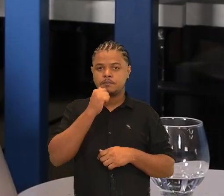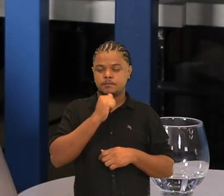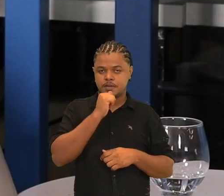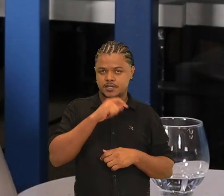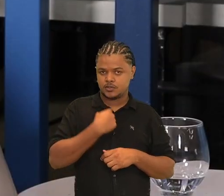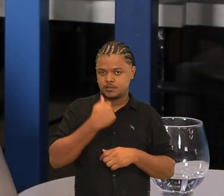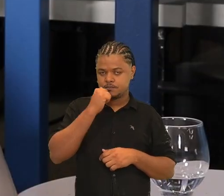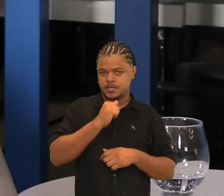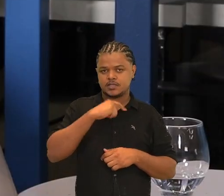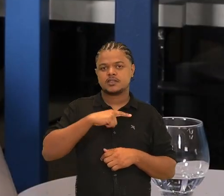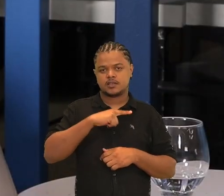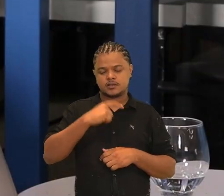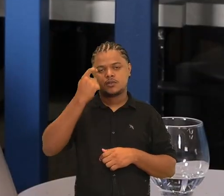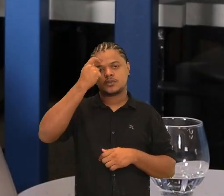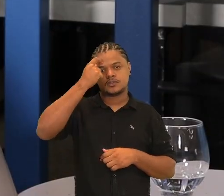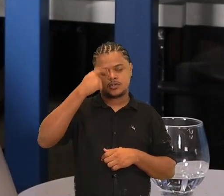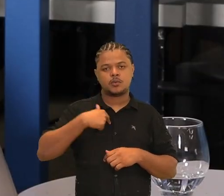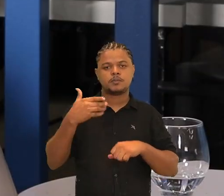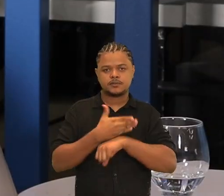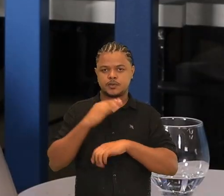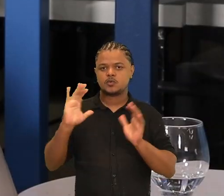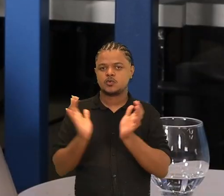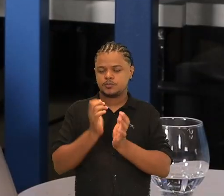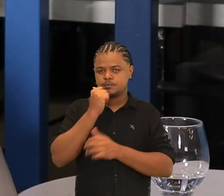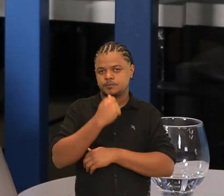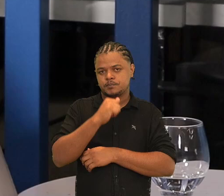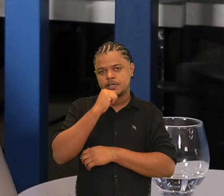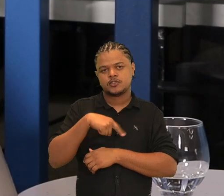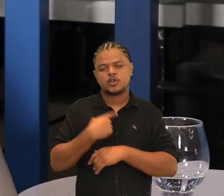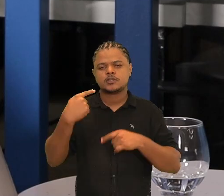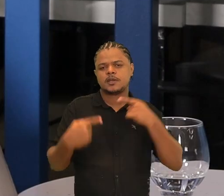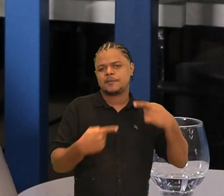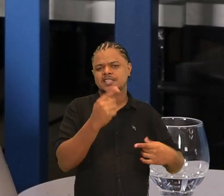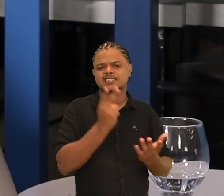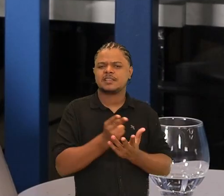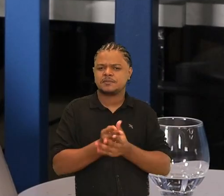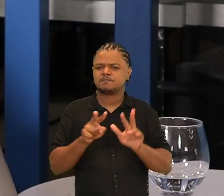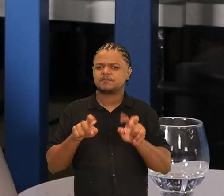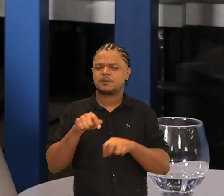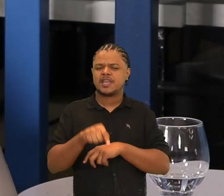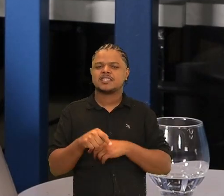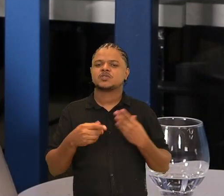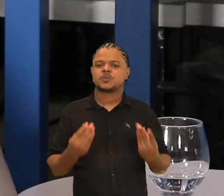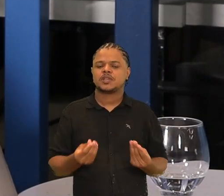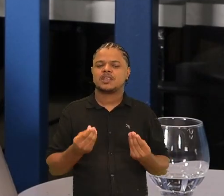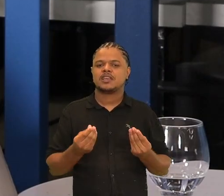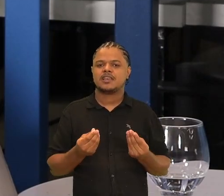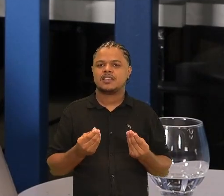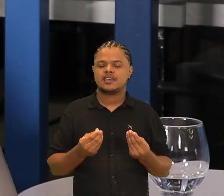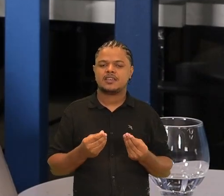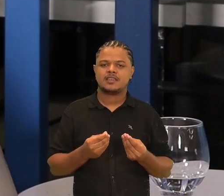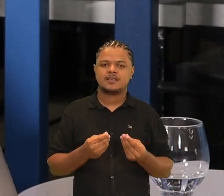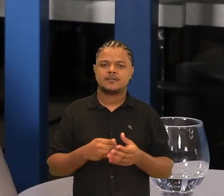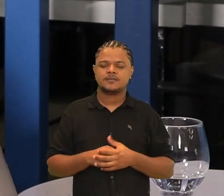mães temos essa consciência, porque eu faço parte de um grupo de mães, e a todo tempo a gente discute sobre isso, sobre que a ordem natural da